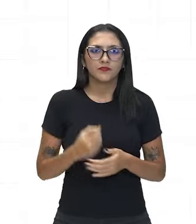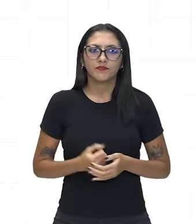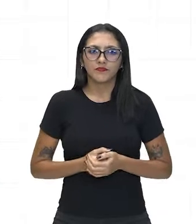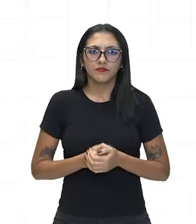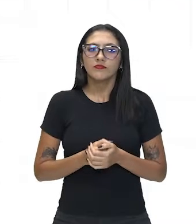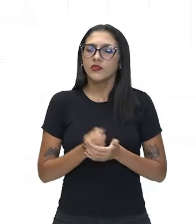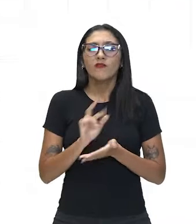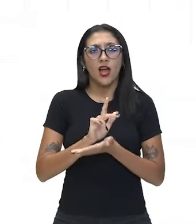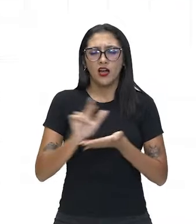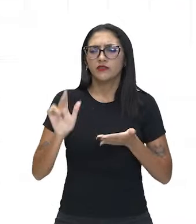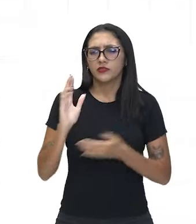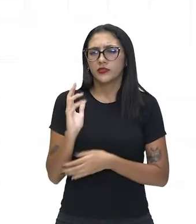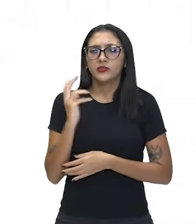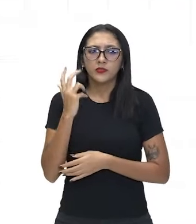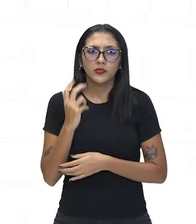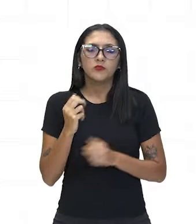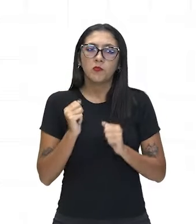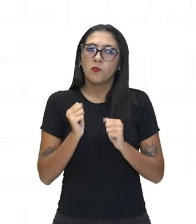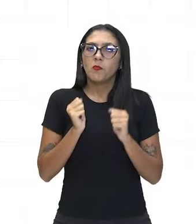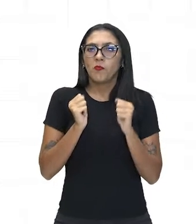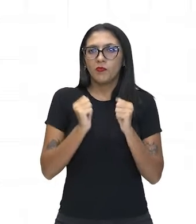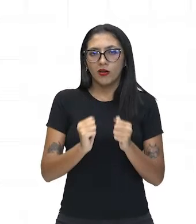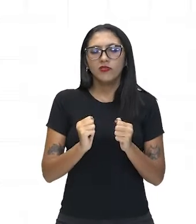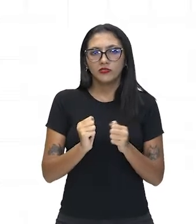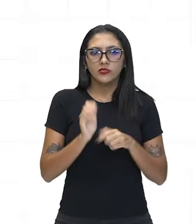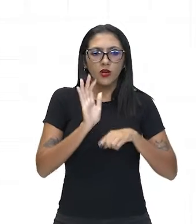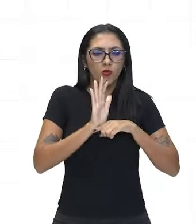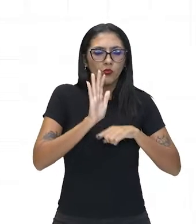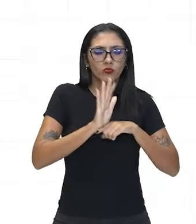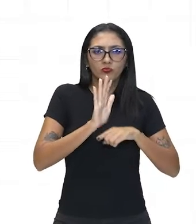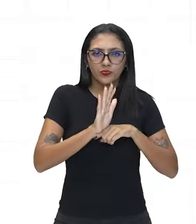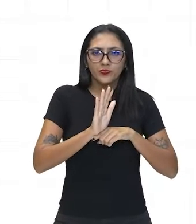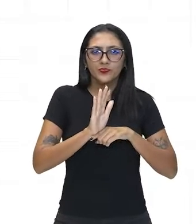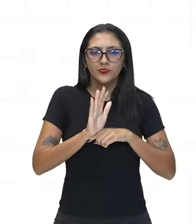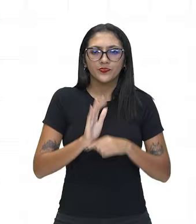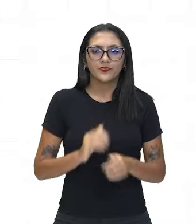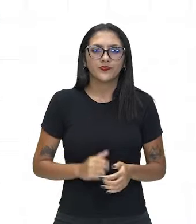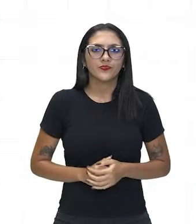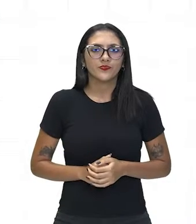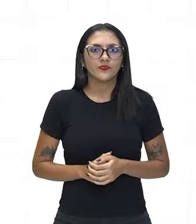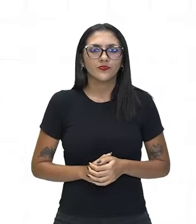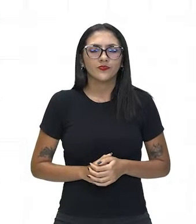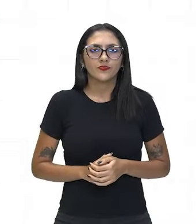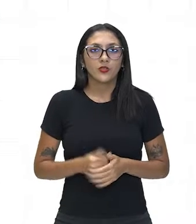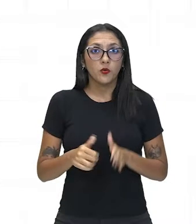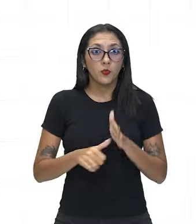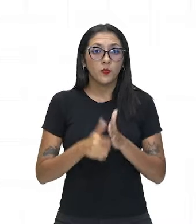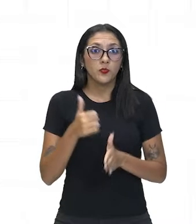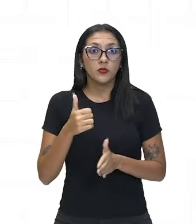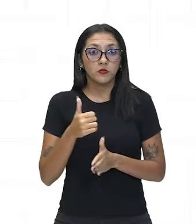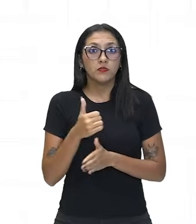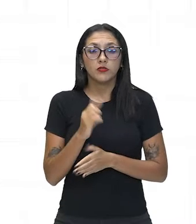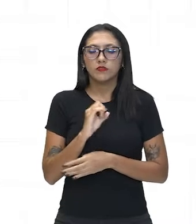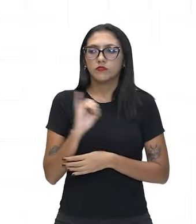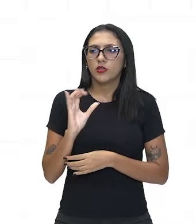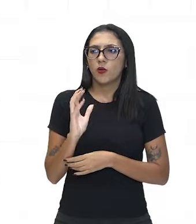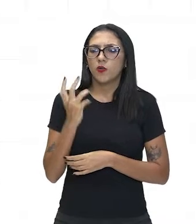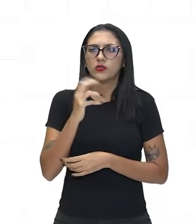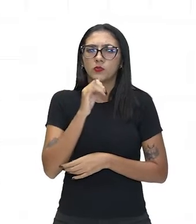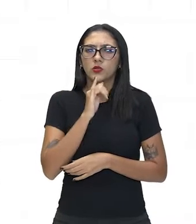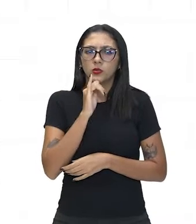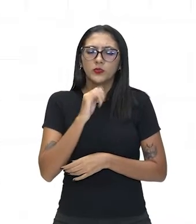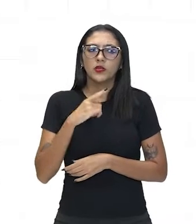diversas situações, ela pode atuar, ela pode agir? Então, primeiro de tudo, em qualquer situação, é